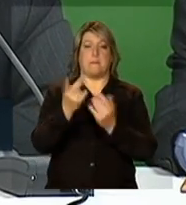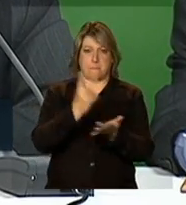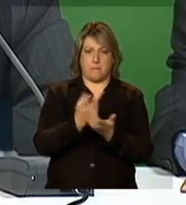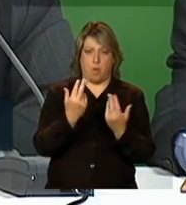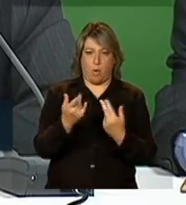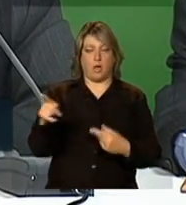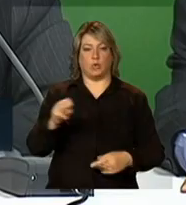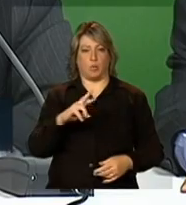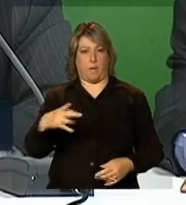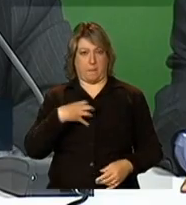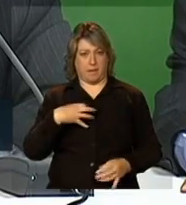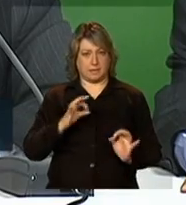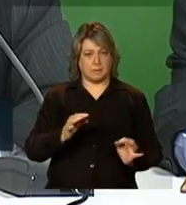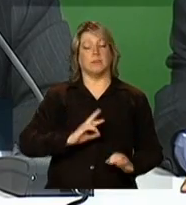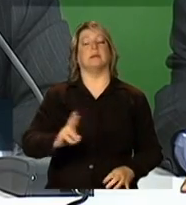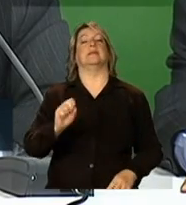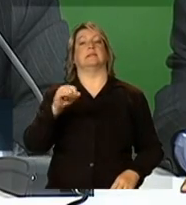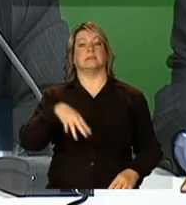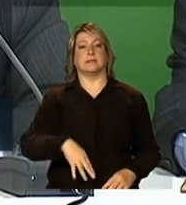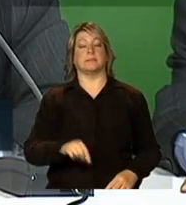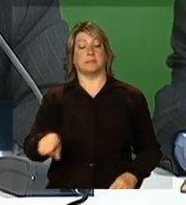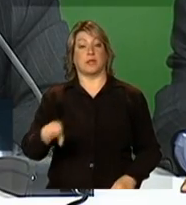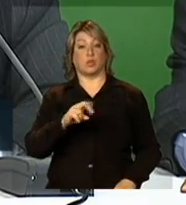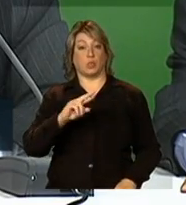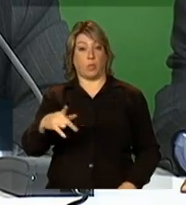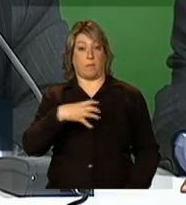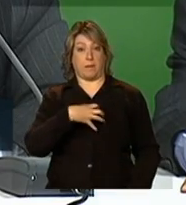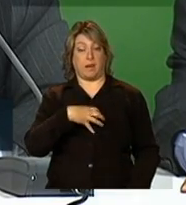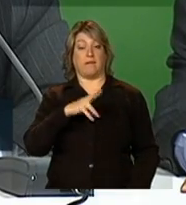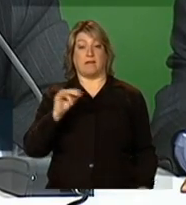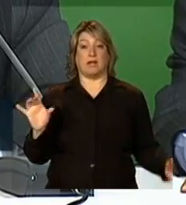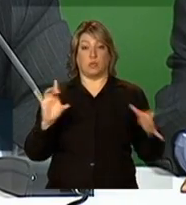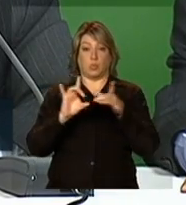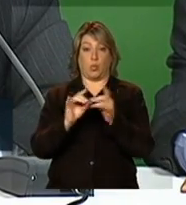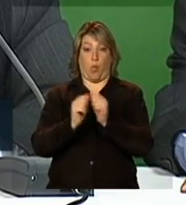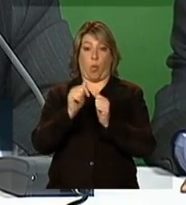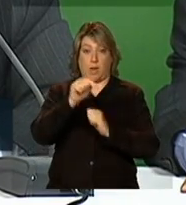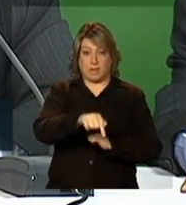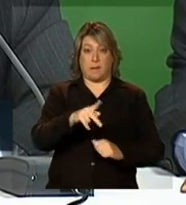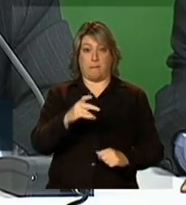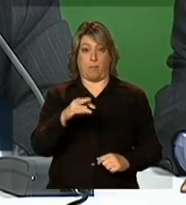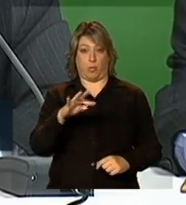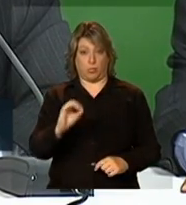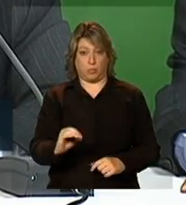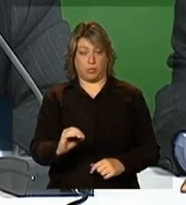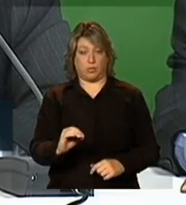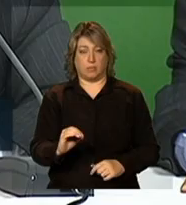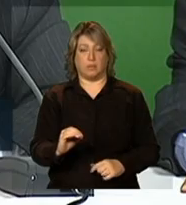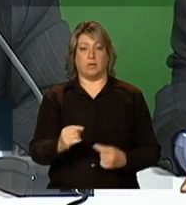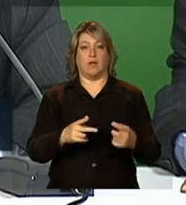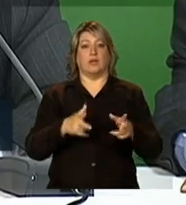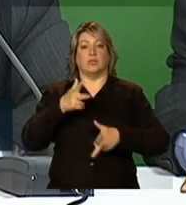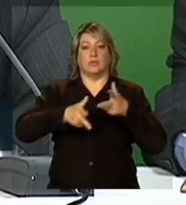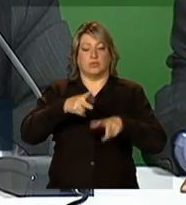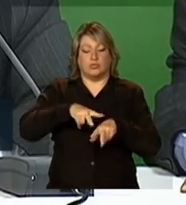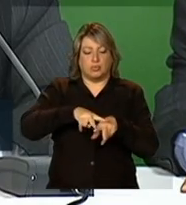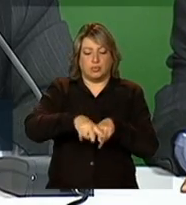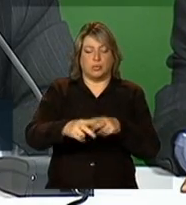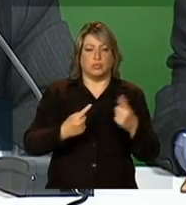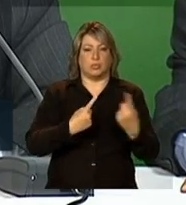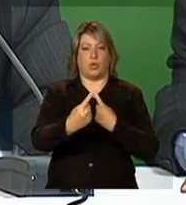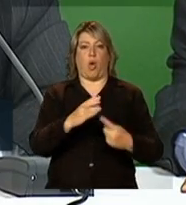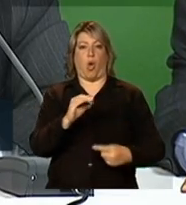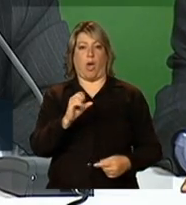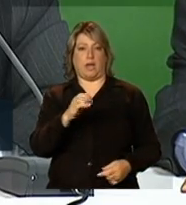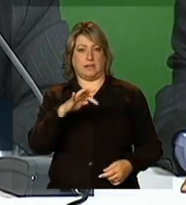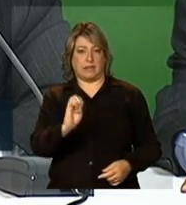Sim. O sul da Bahia vai ser interligado com esse porto, uma ferrovia